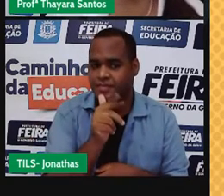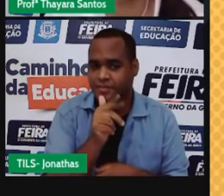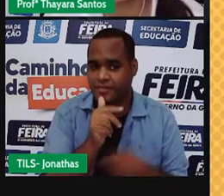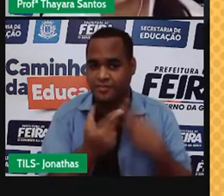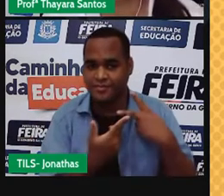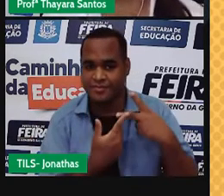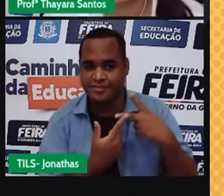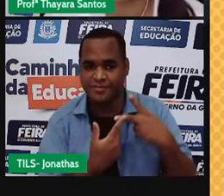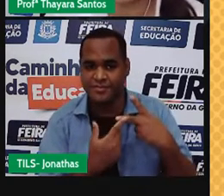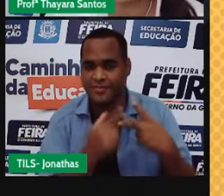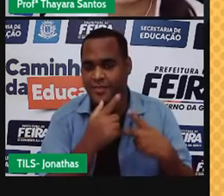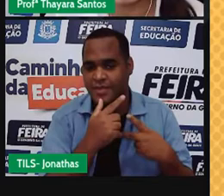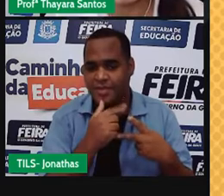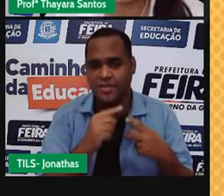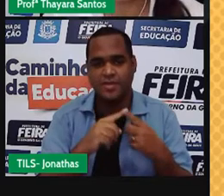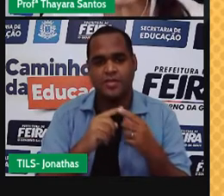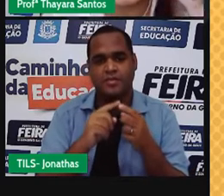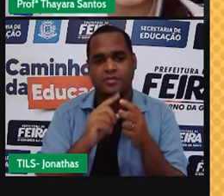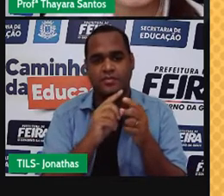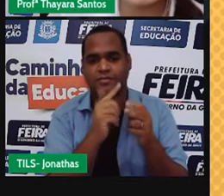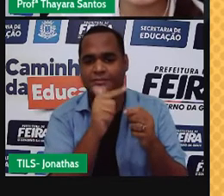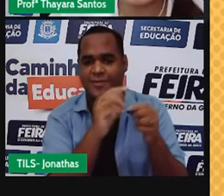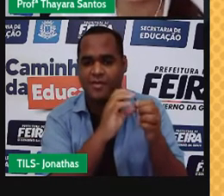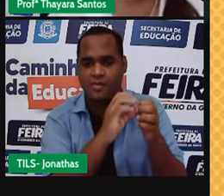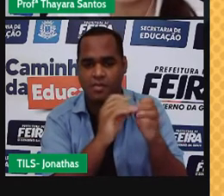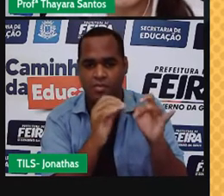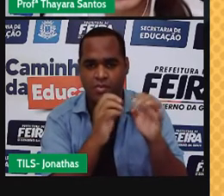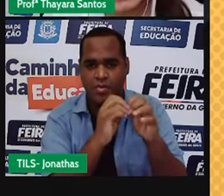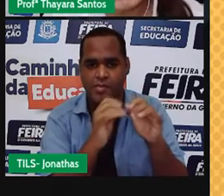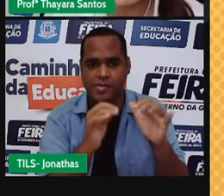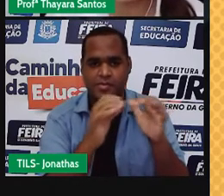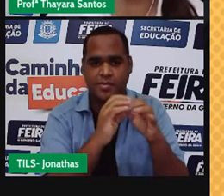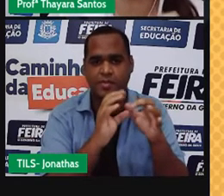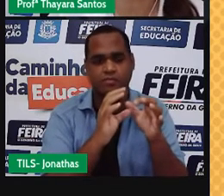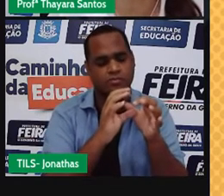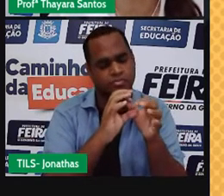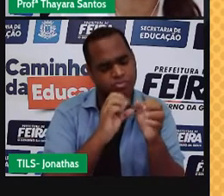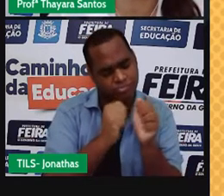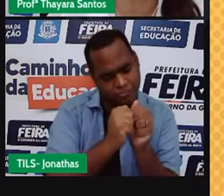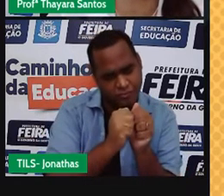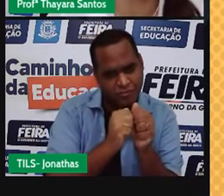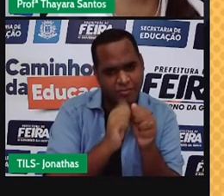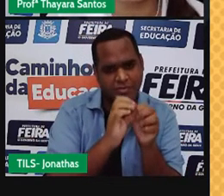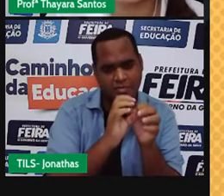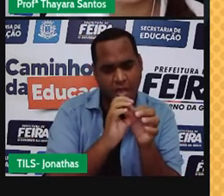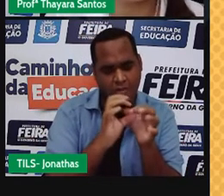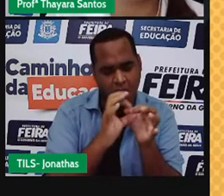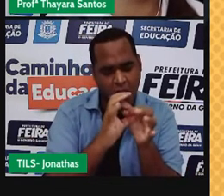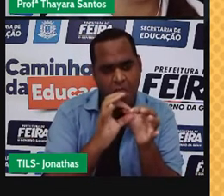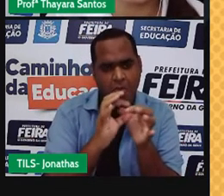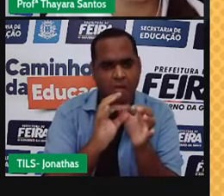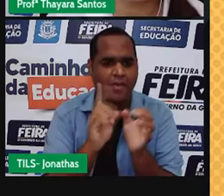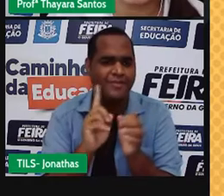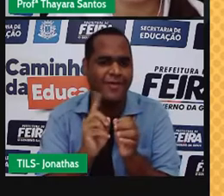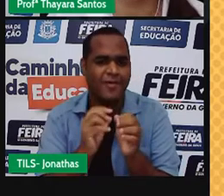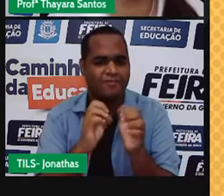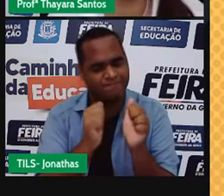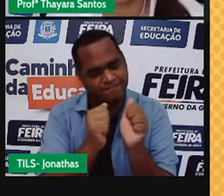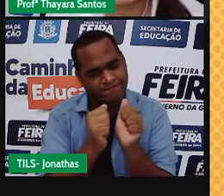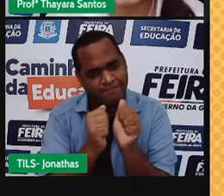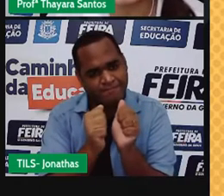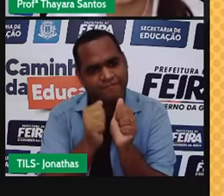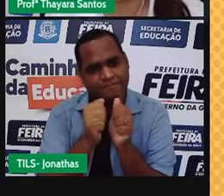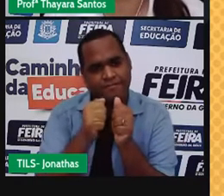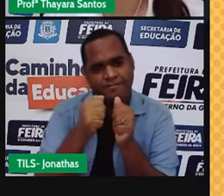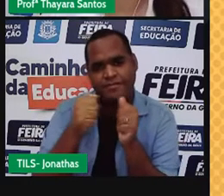líquido a gente tem os átomos aí das moléculas próximos mas não estão tão juntinhos como no estado